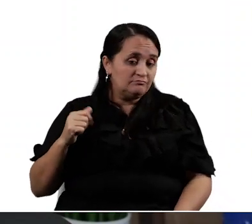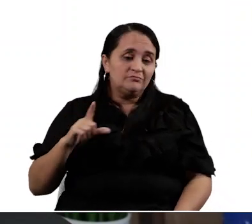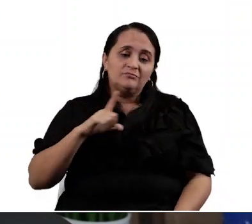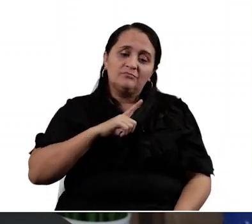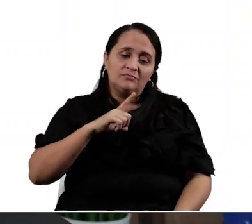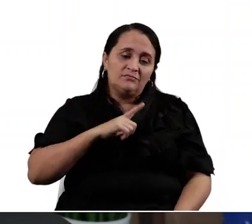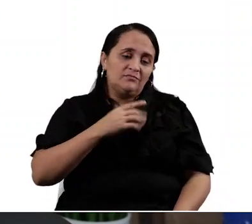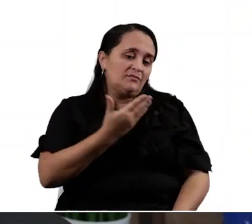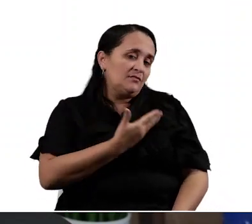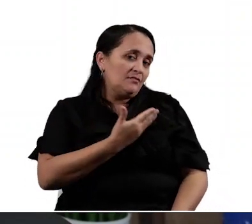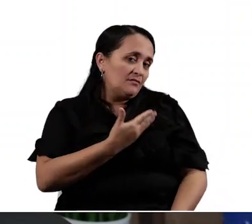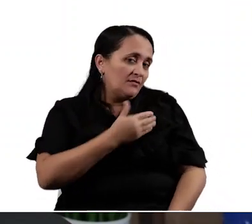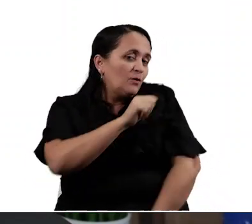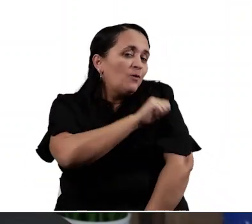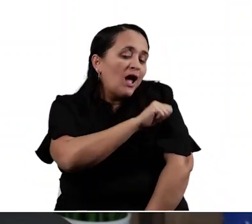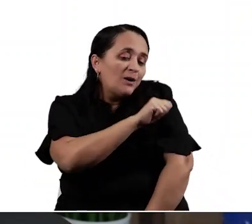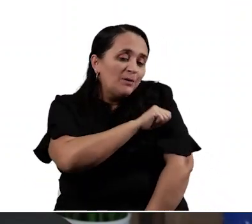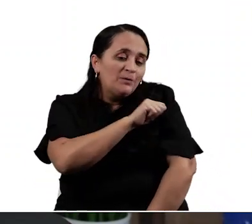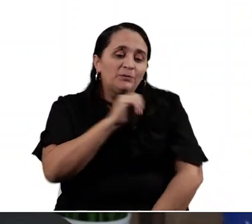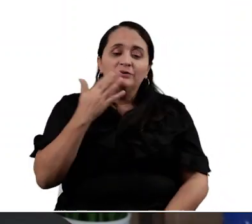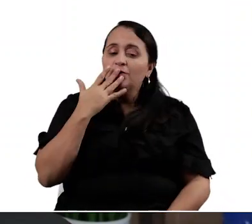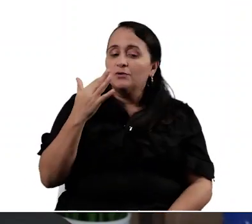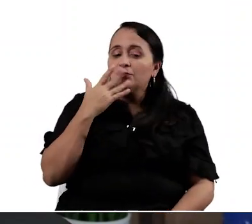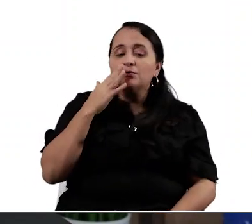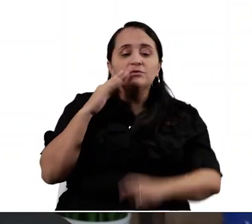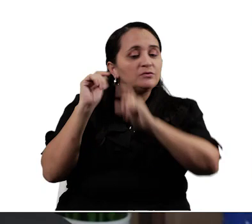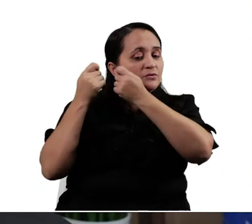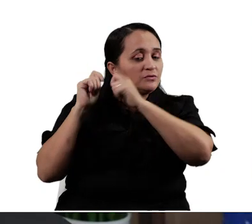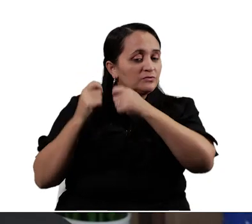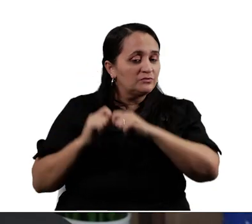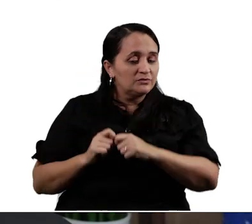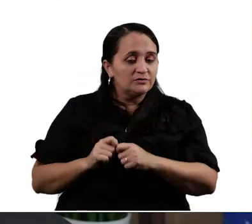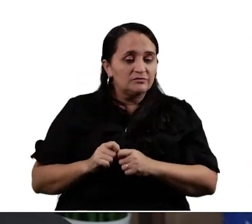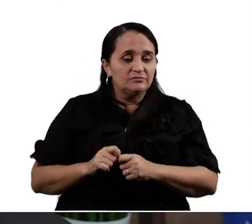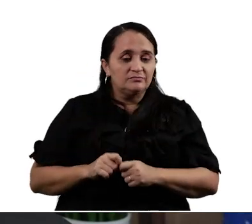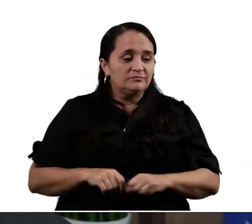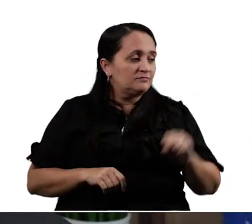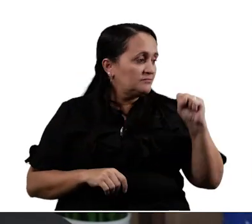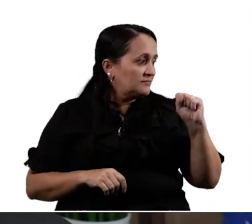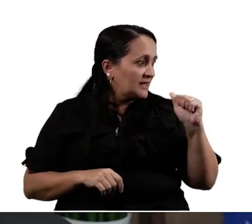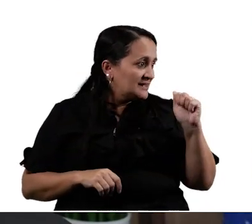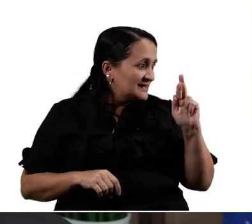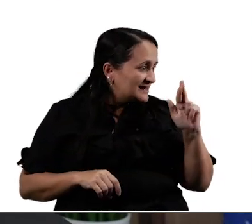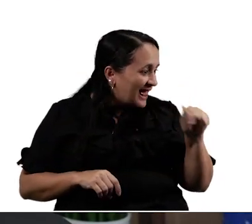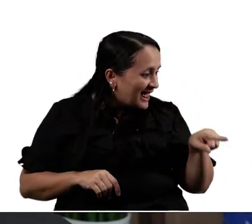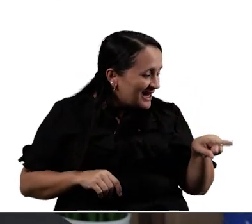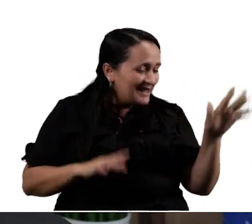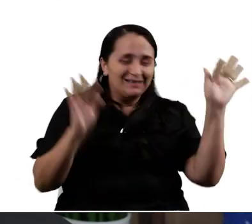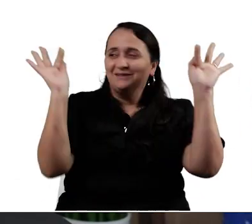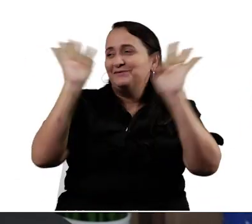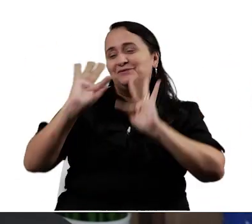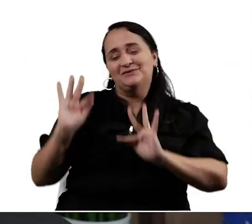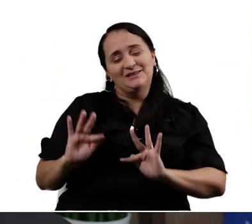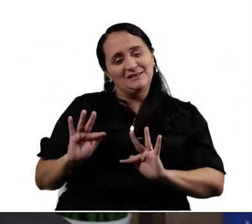aluna que adora colocar trancinhas coloridas também, assim como o seu. Aí Sara ficou tão feliz, agora ela não